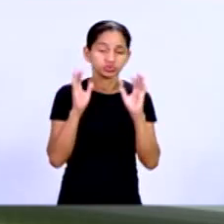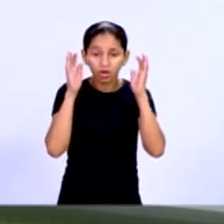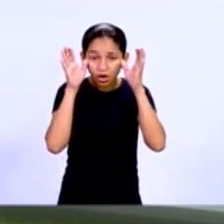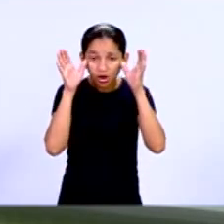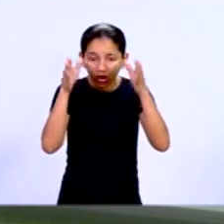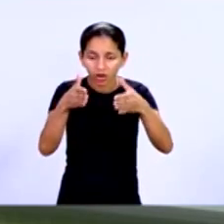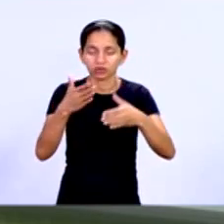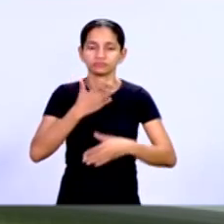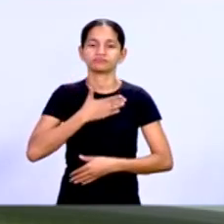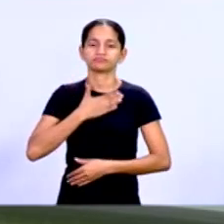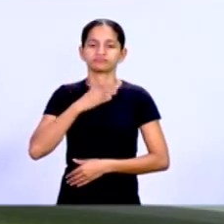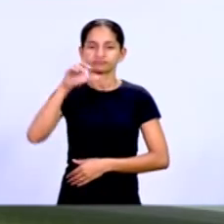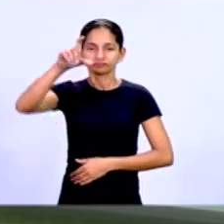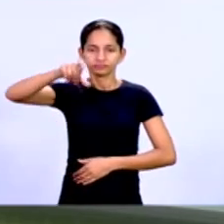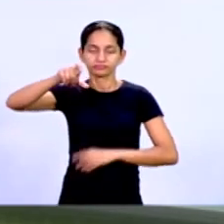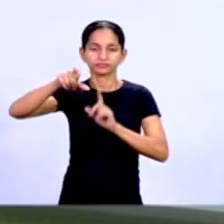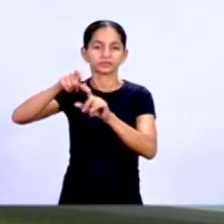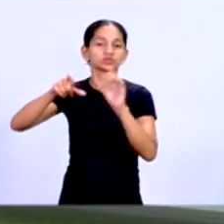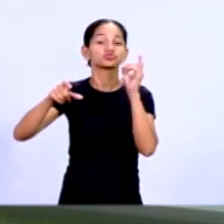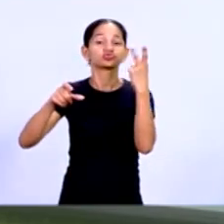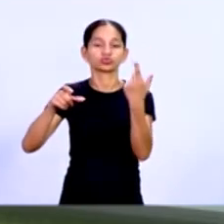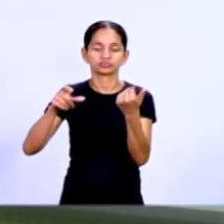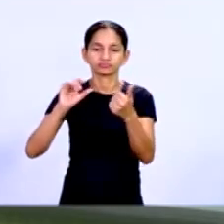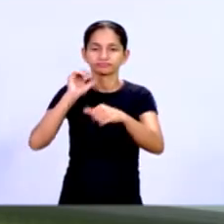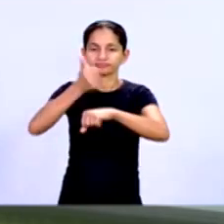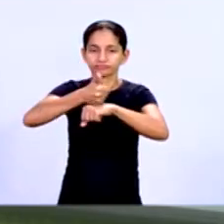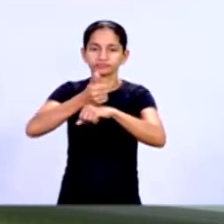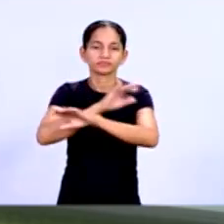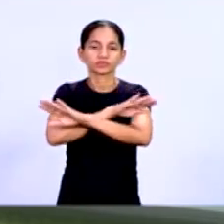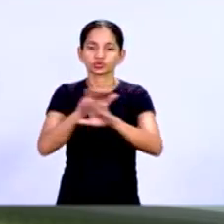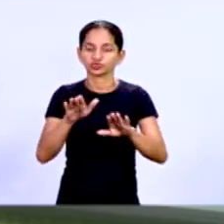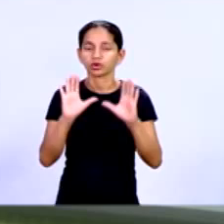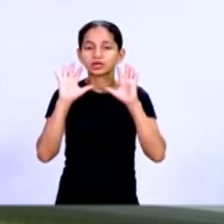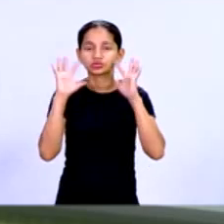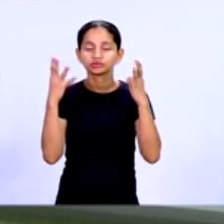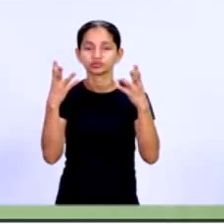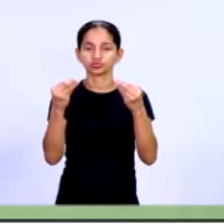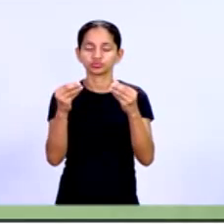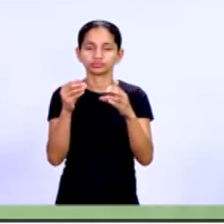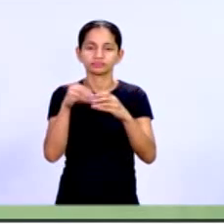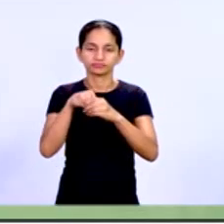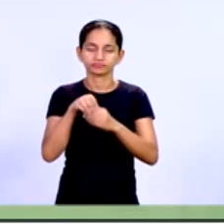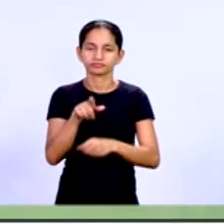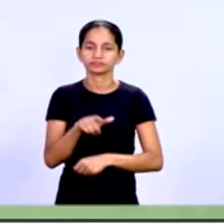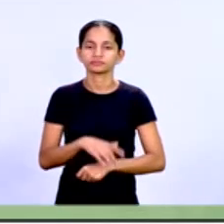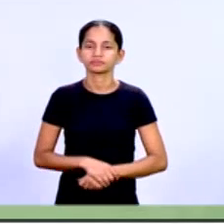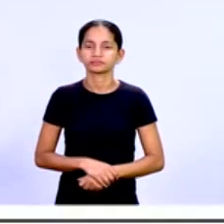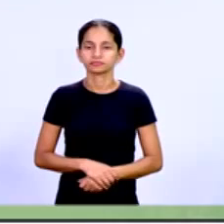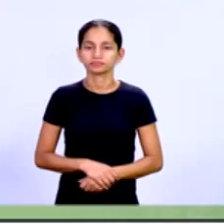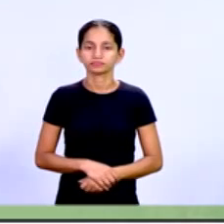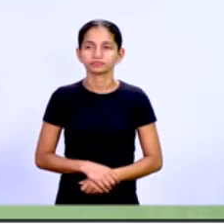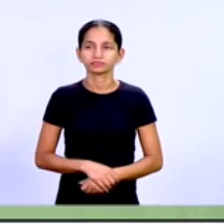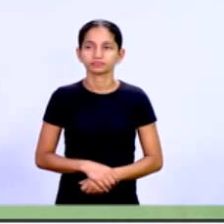banco, você consegue fazer todas as transações necessárias. Vamos em frente.